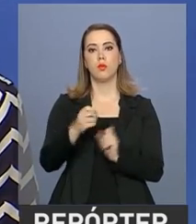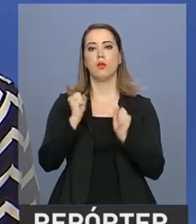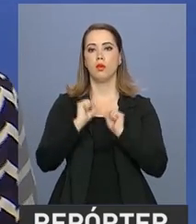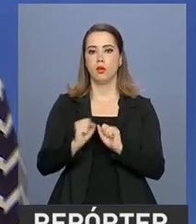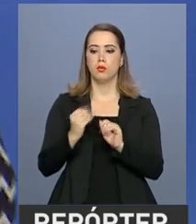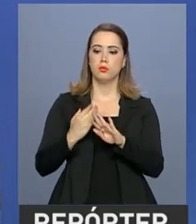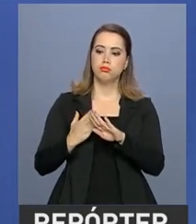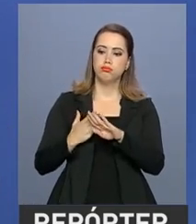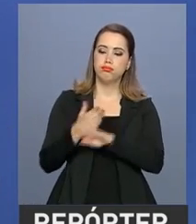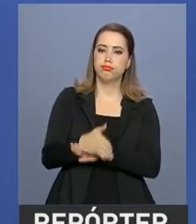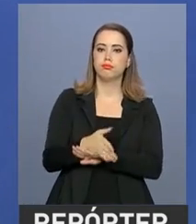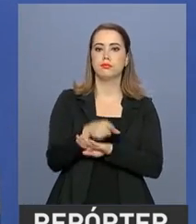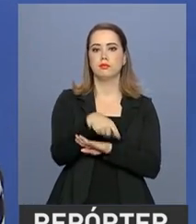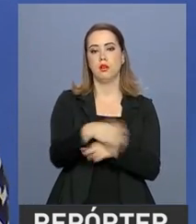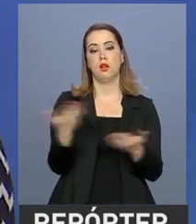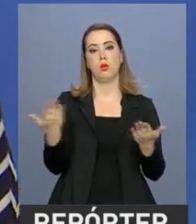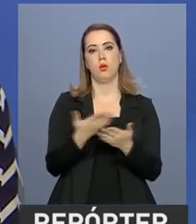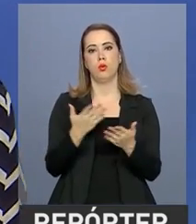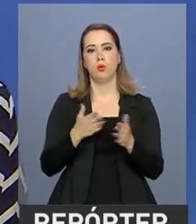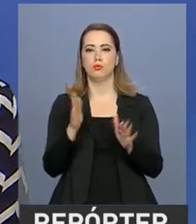isso consigo atravessar esse momento mais turbulento